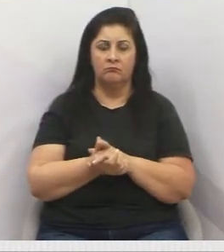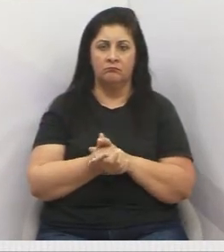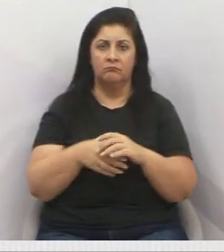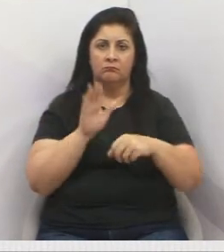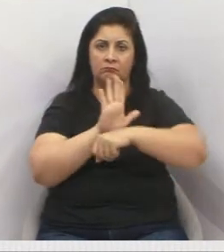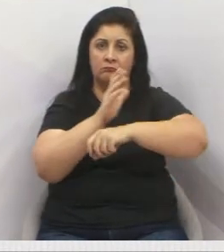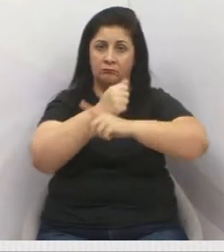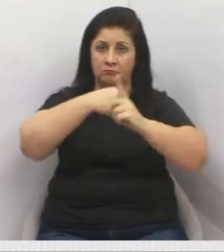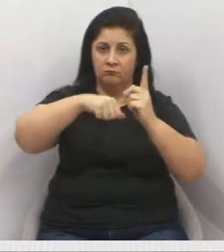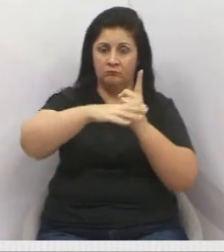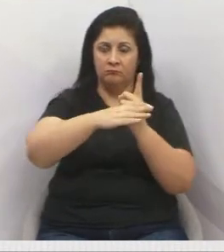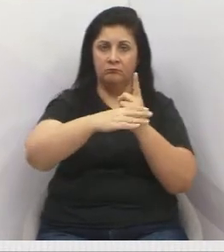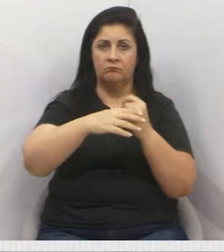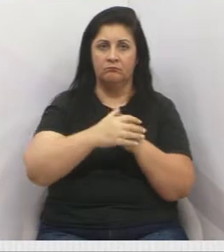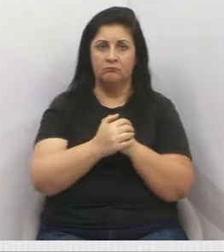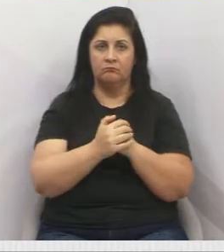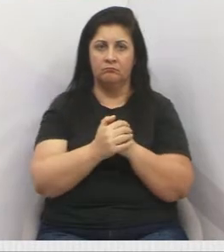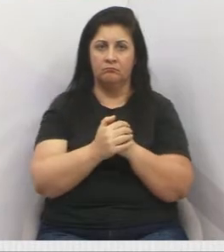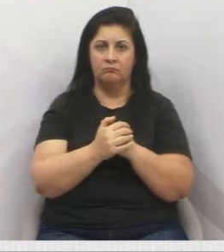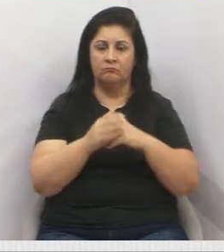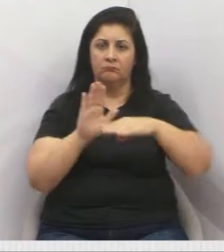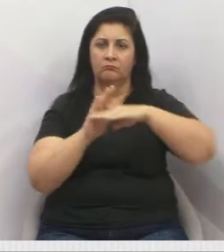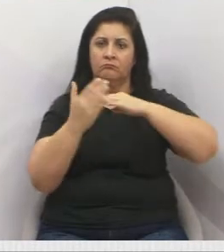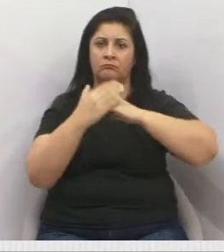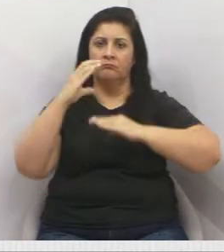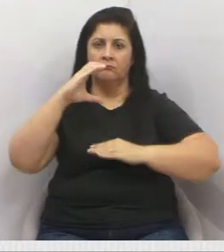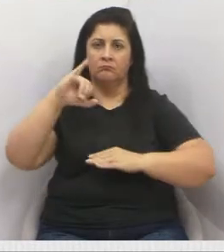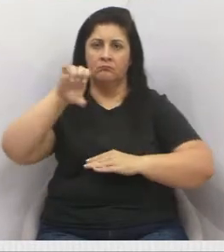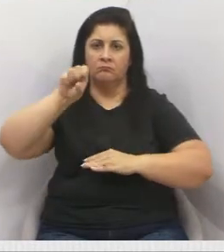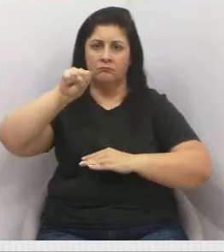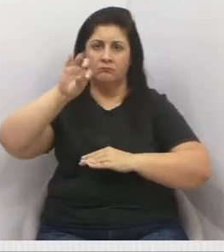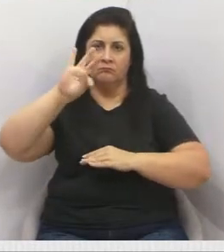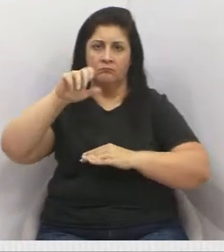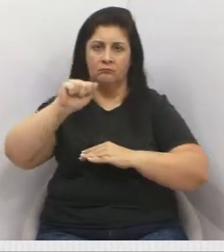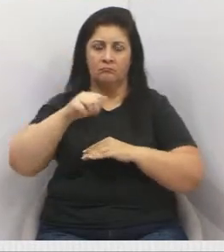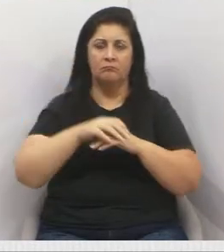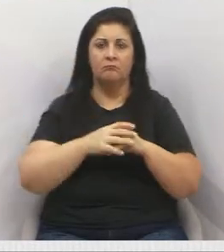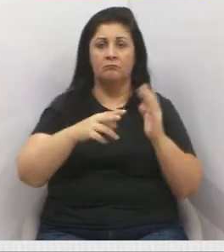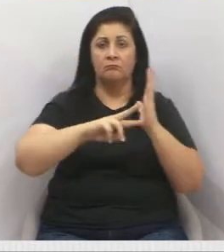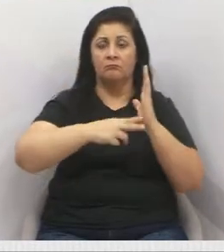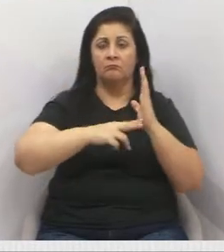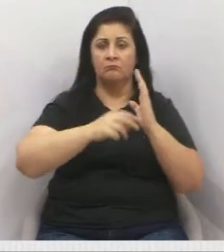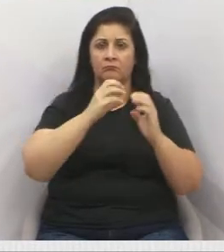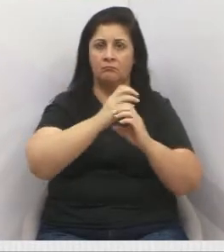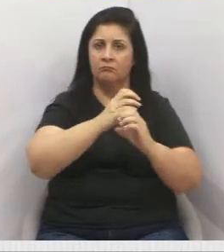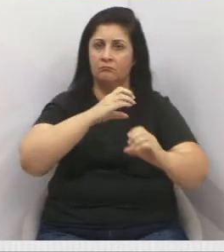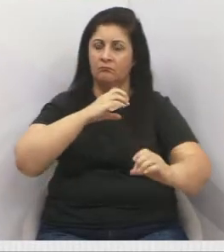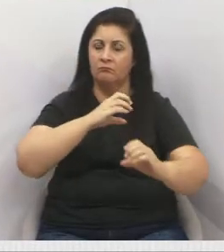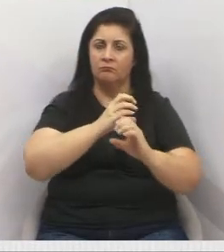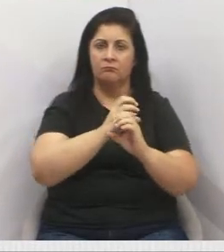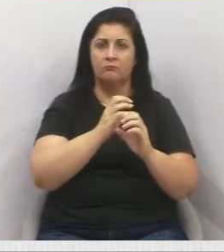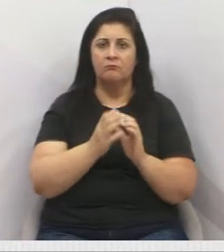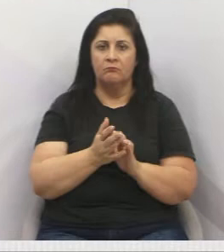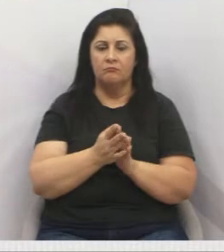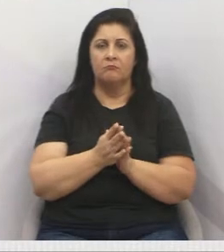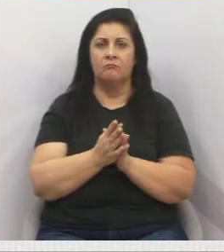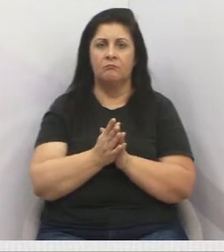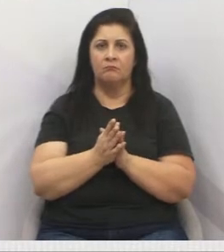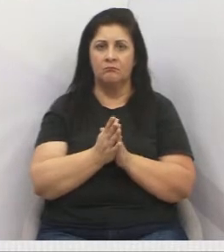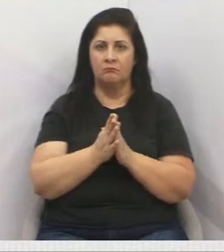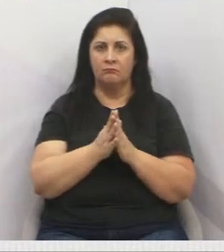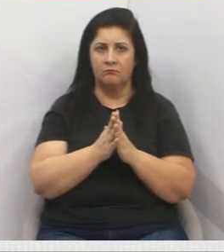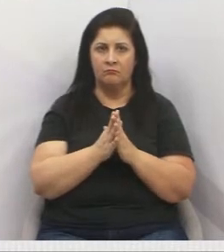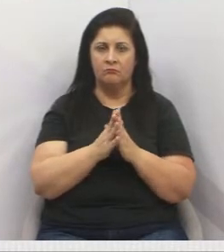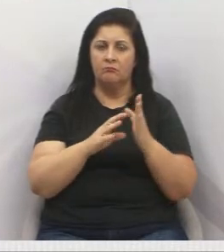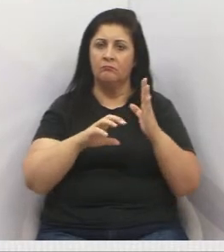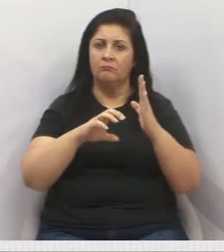Movimentos populares, moradores do Jardim Siesta, entidade de classe sindical e sindicatos engenheiros, empresas ou entidades profissionais,